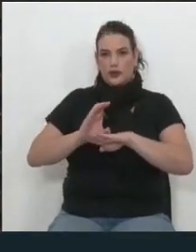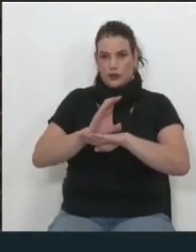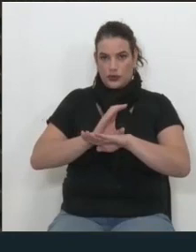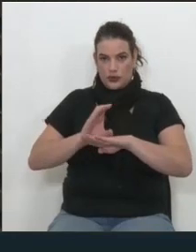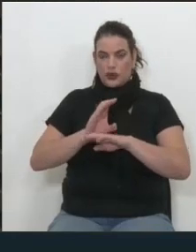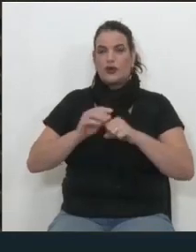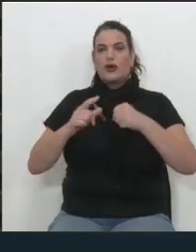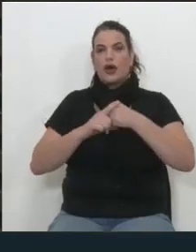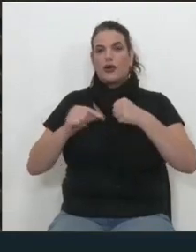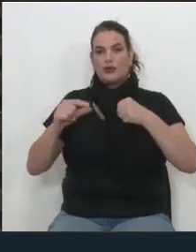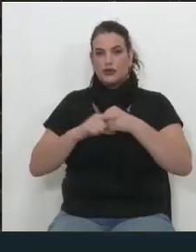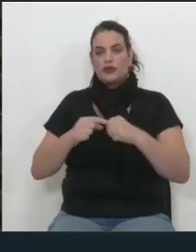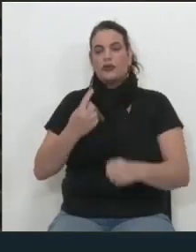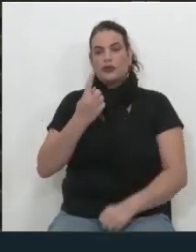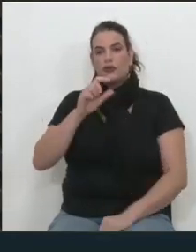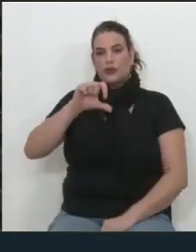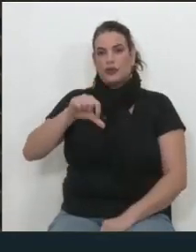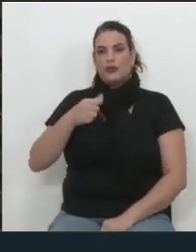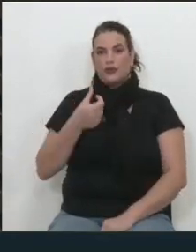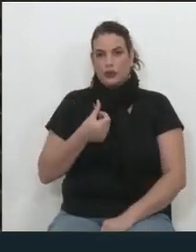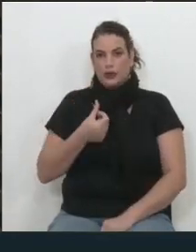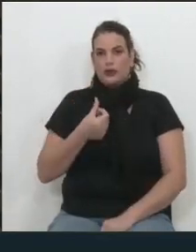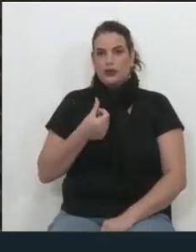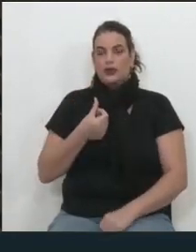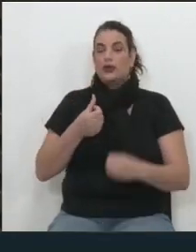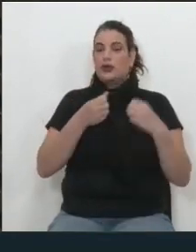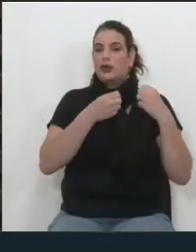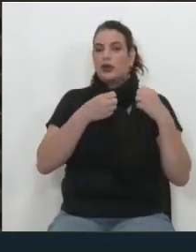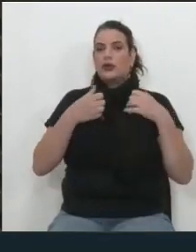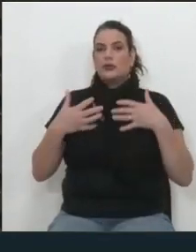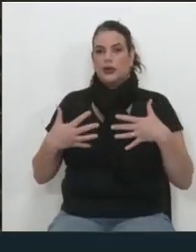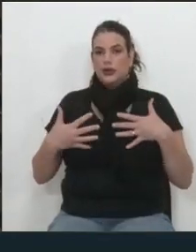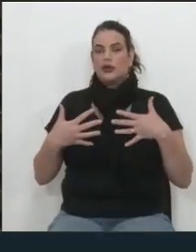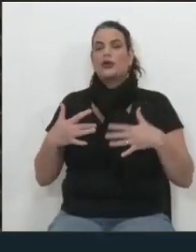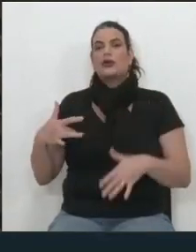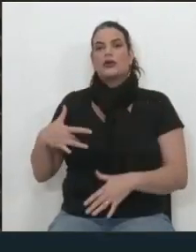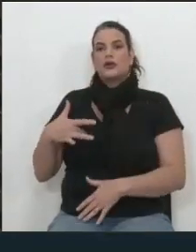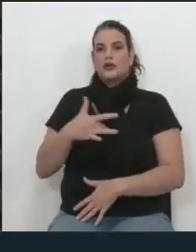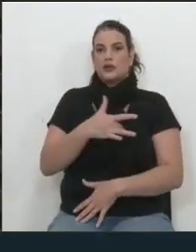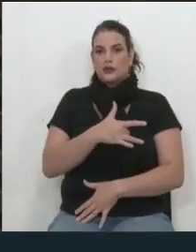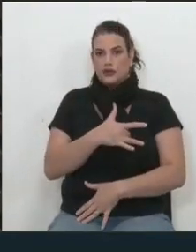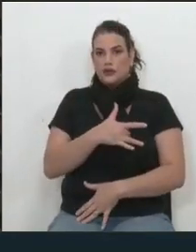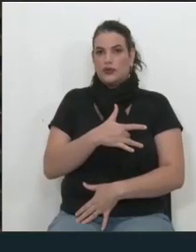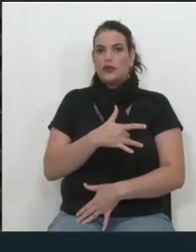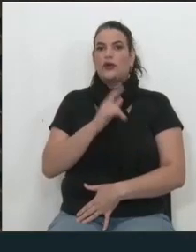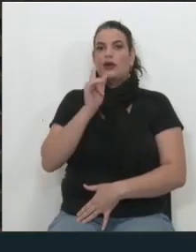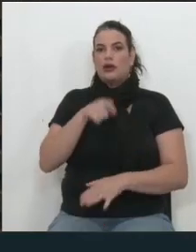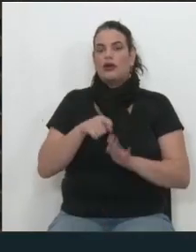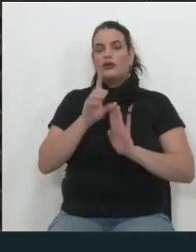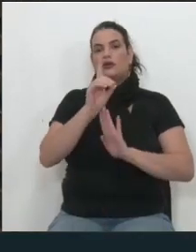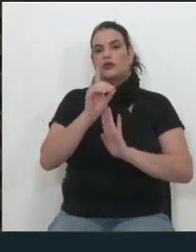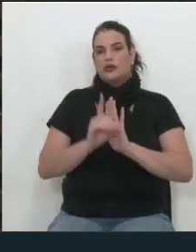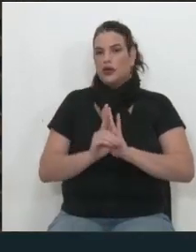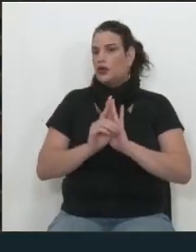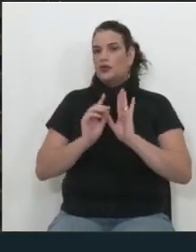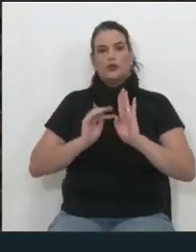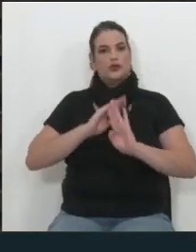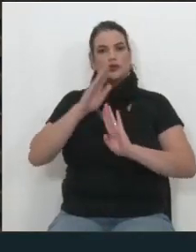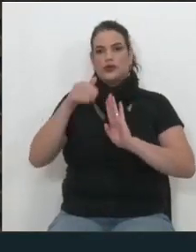artigo 196, fala que a saúde é direito de